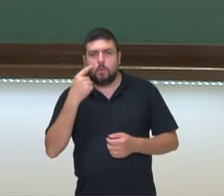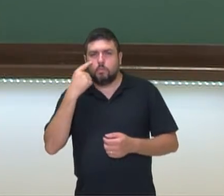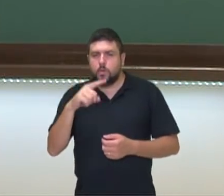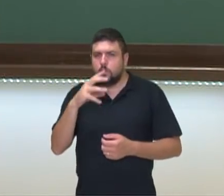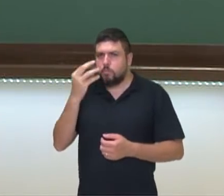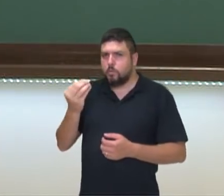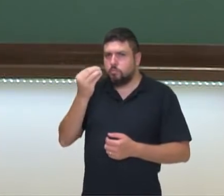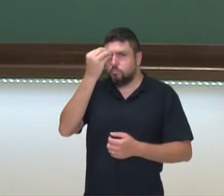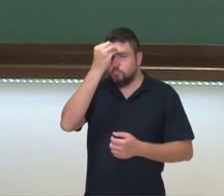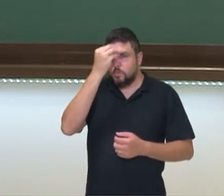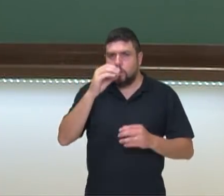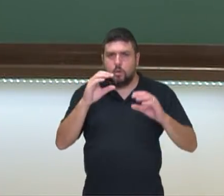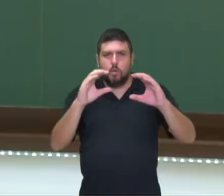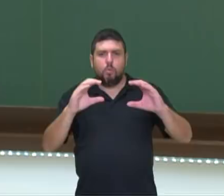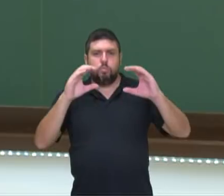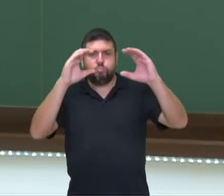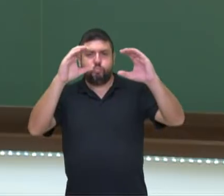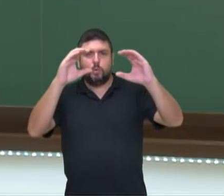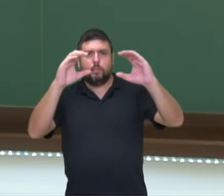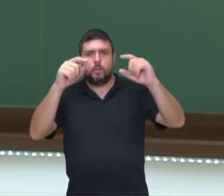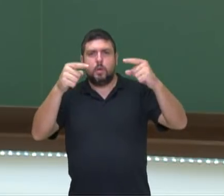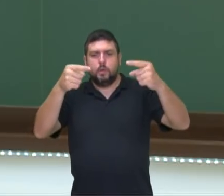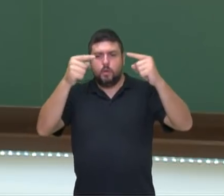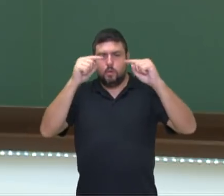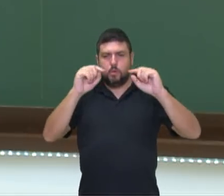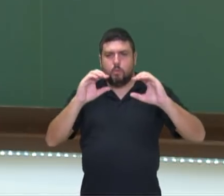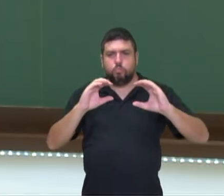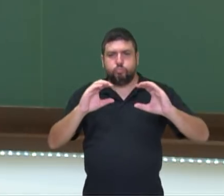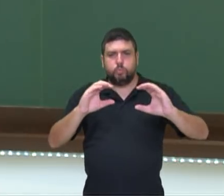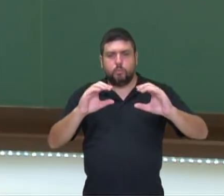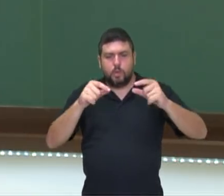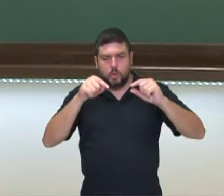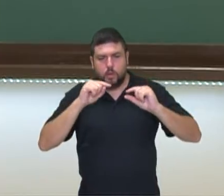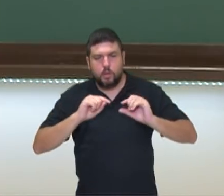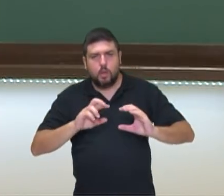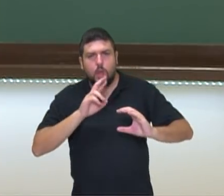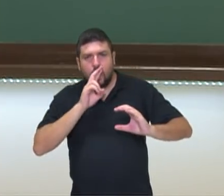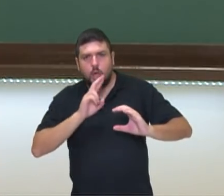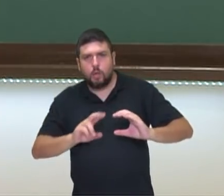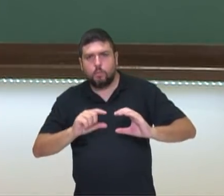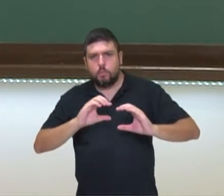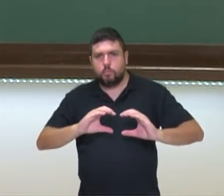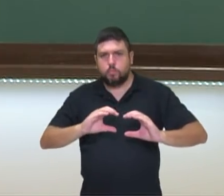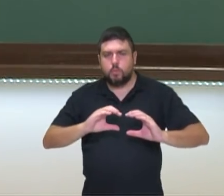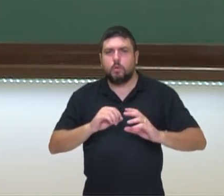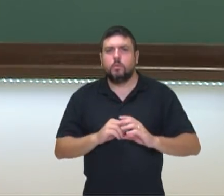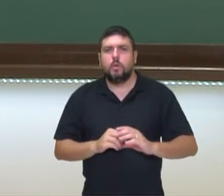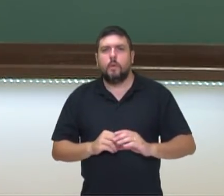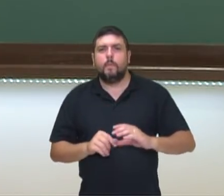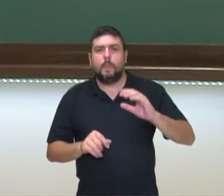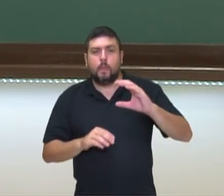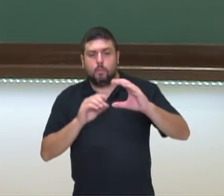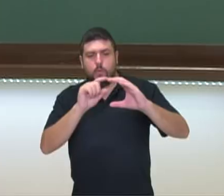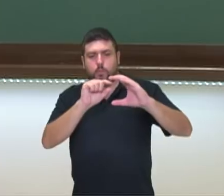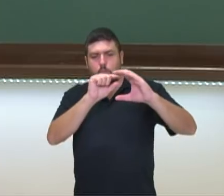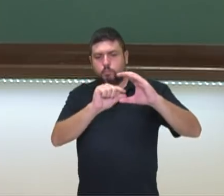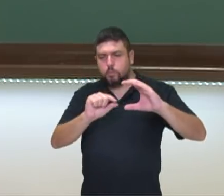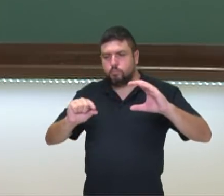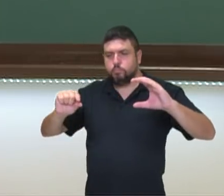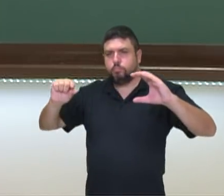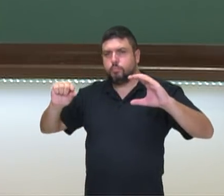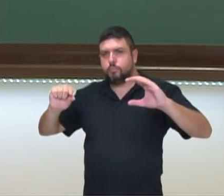guardando aqui, ó. Para eu descobrir o minuendo, é só eu somar a diferença com o meu subtraindo. Mas